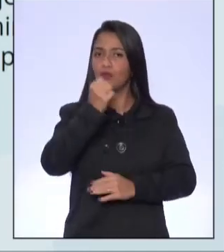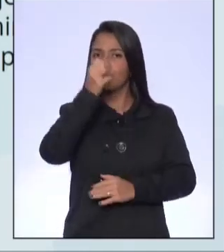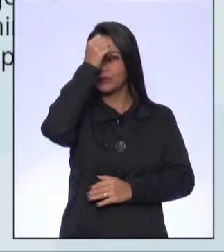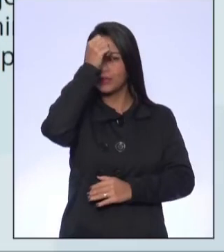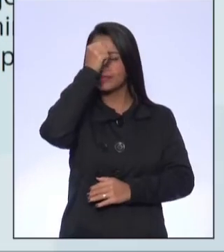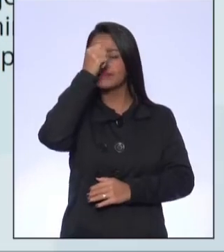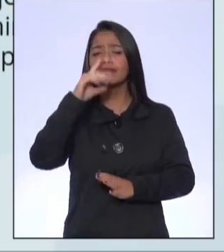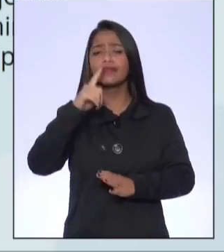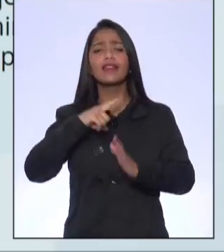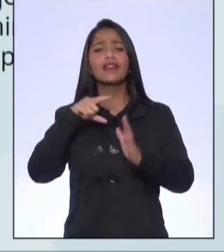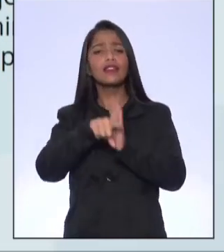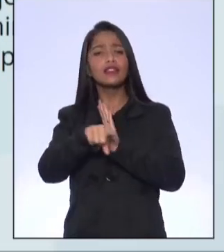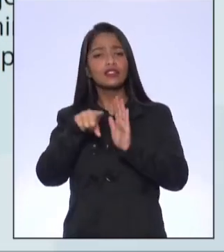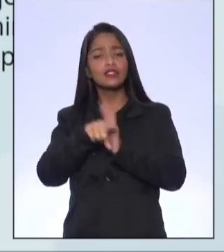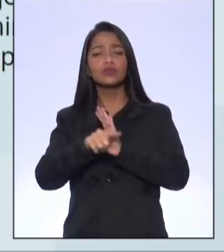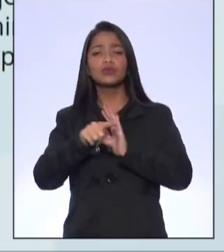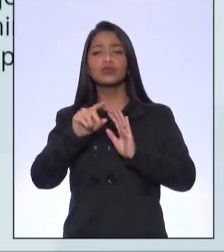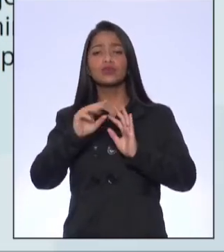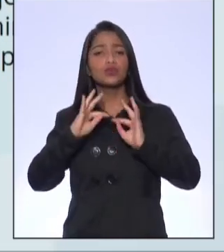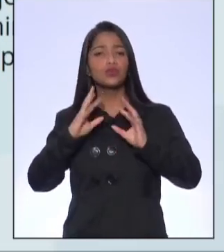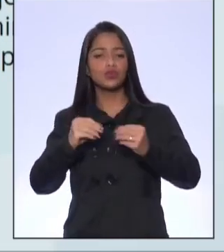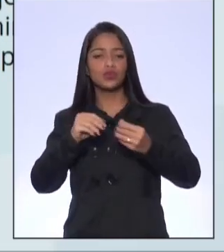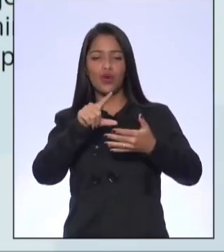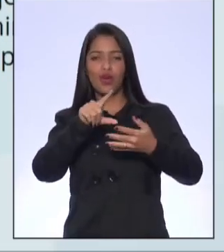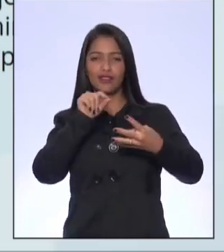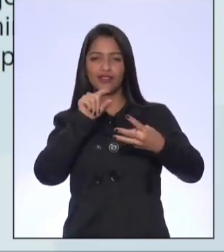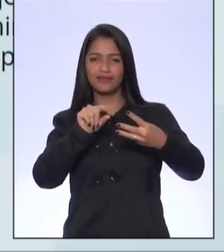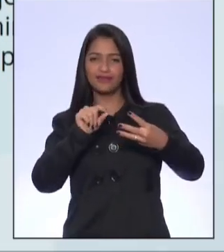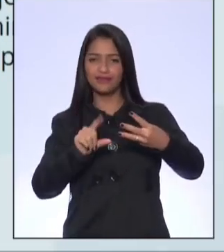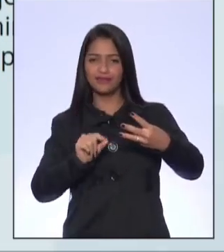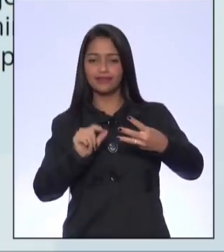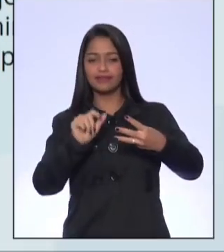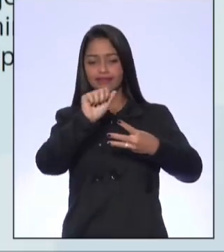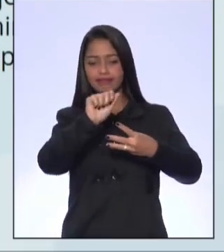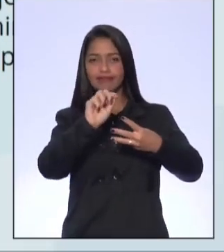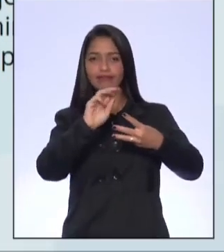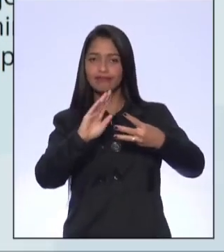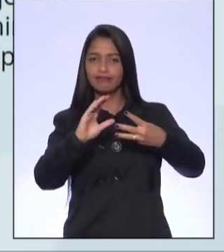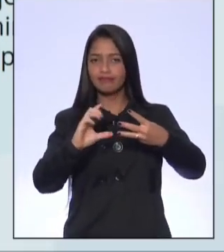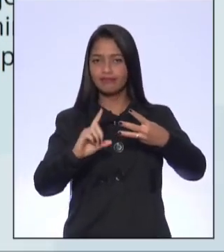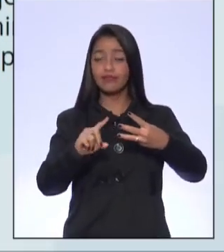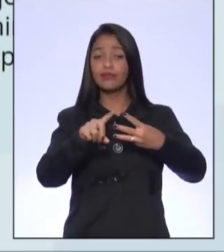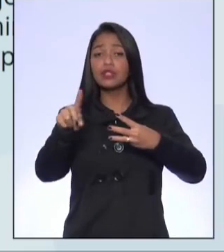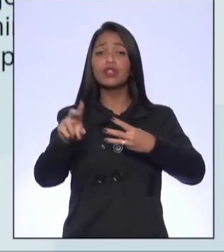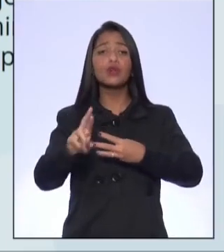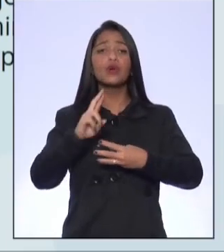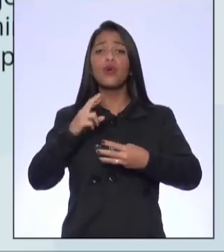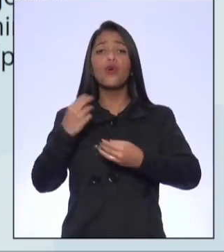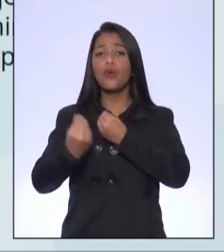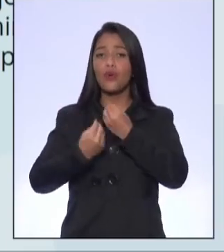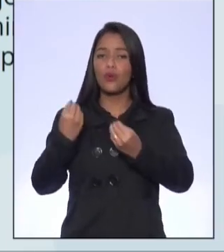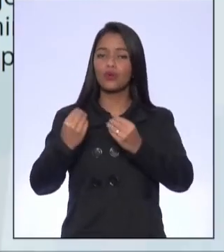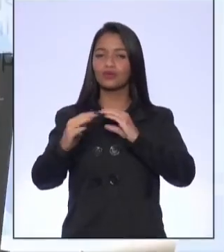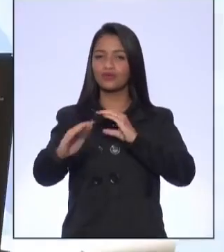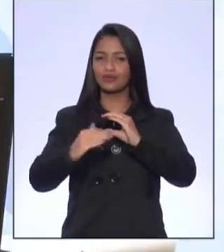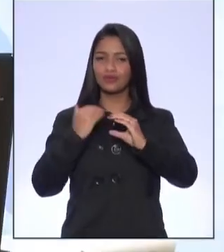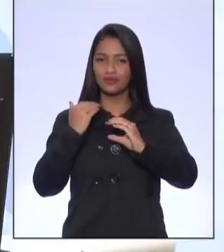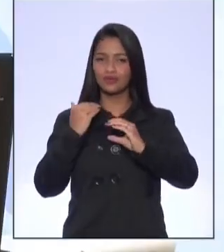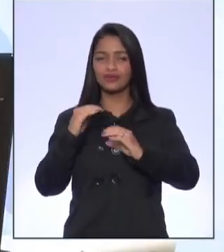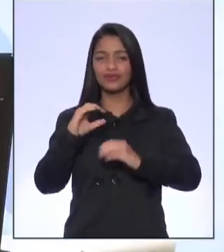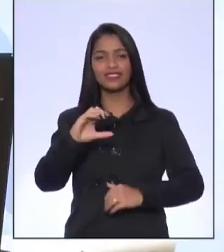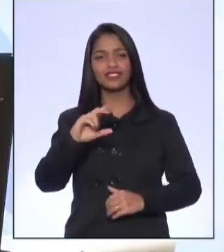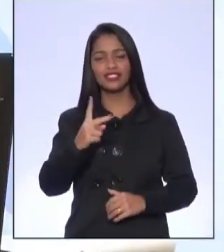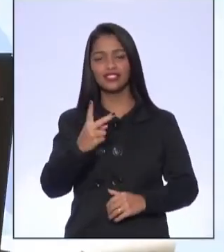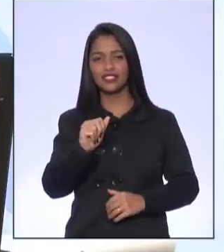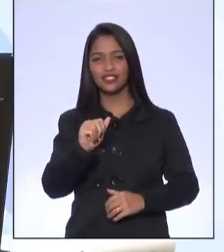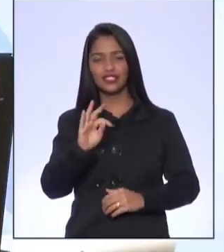alternativas, e elas têm um foco, né, que vocês respondam no chat. Então, respondam no chat, coloquem o que vocês acham, o